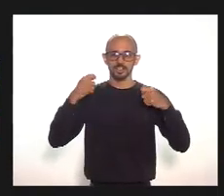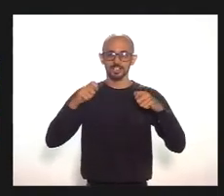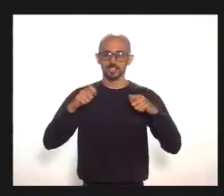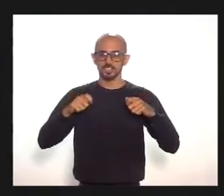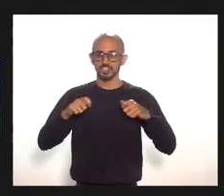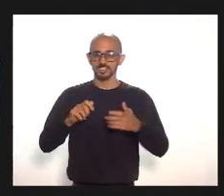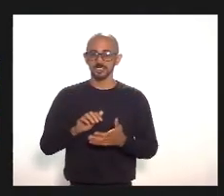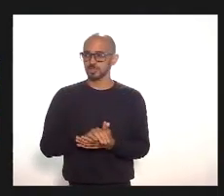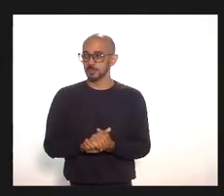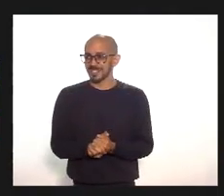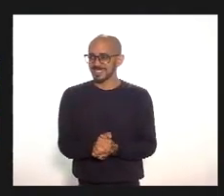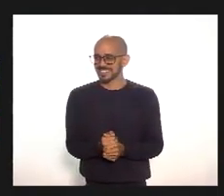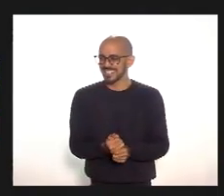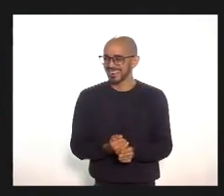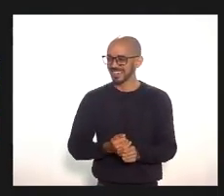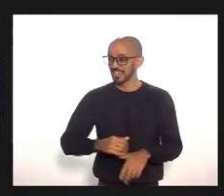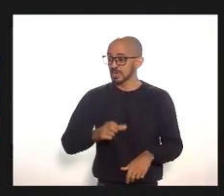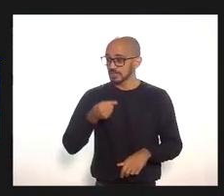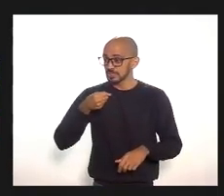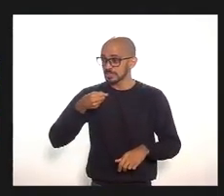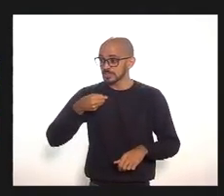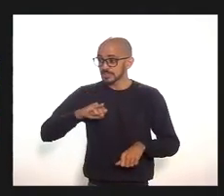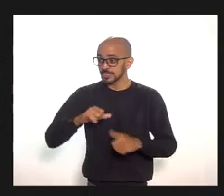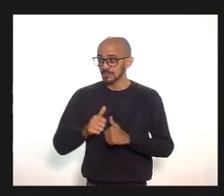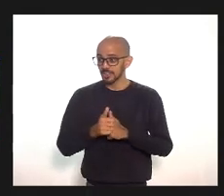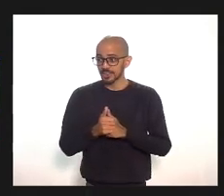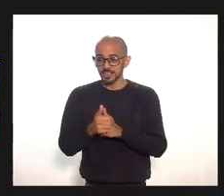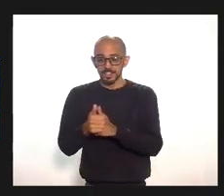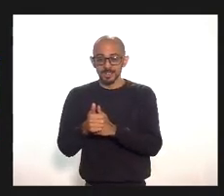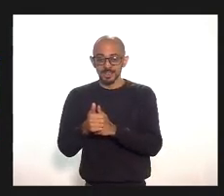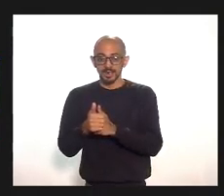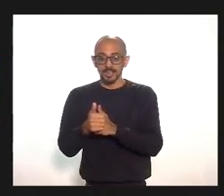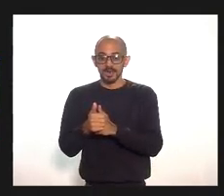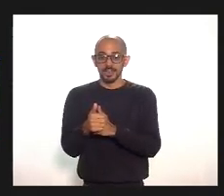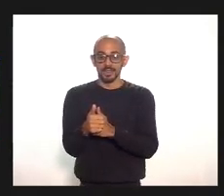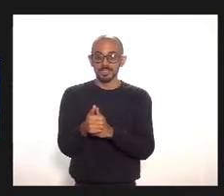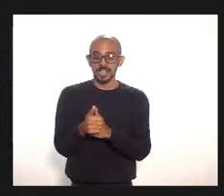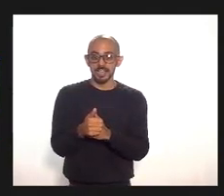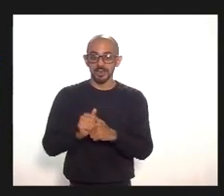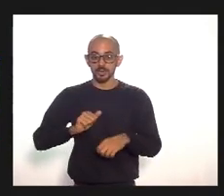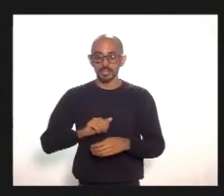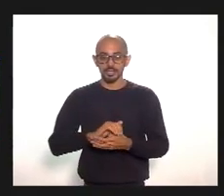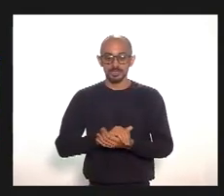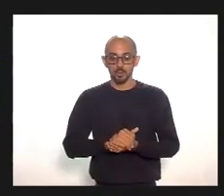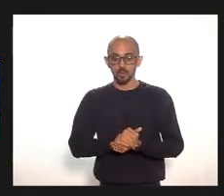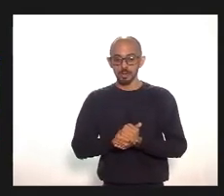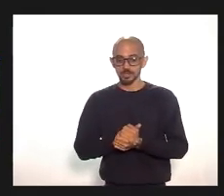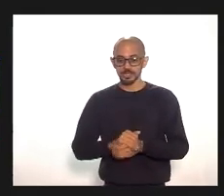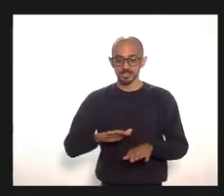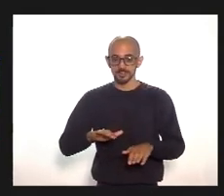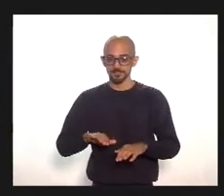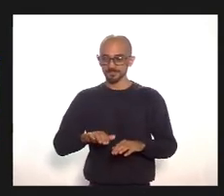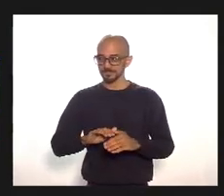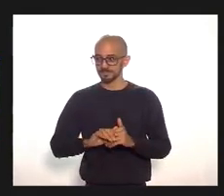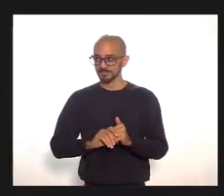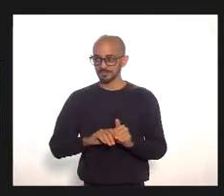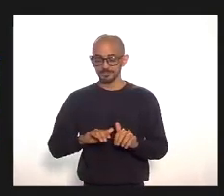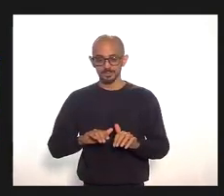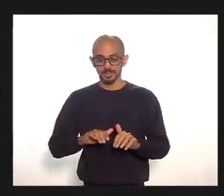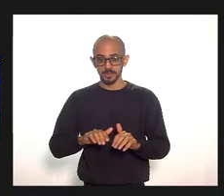agrava, vão paralisando atividades para garantir a interrupção do contágio do